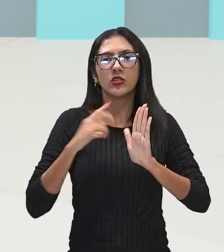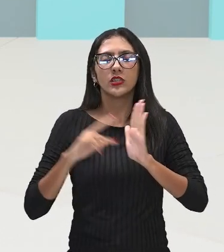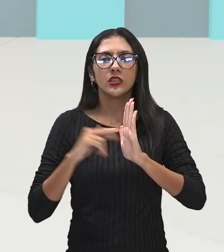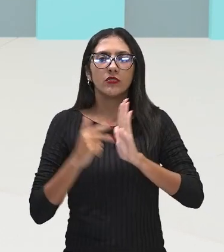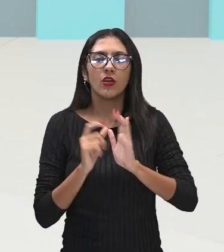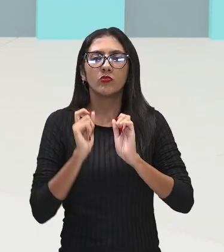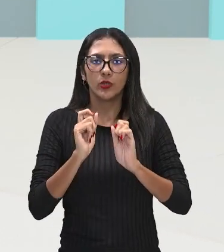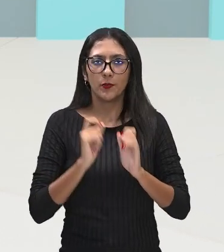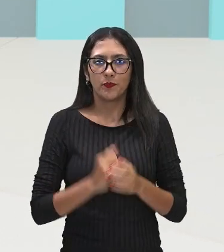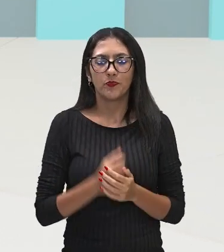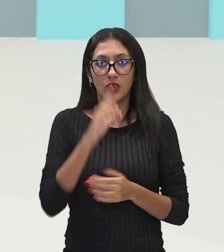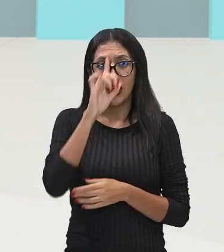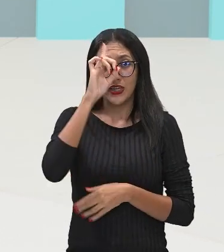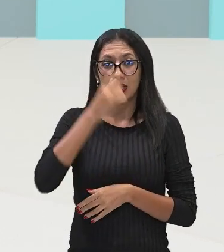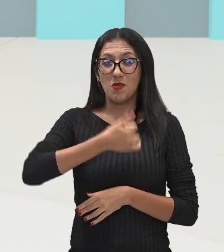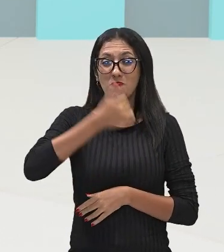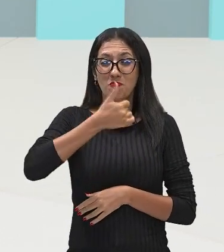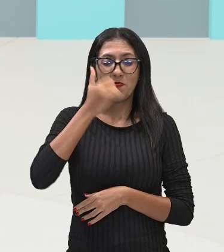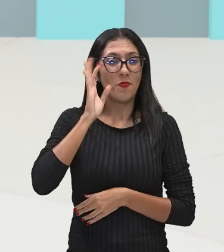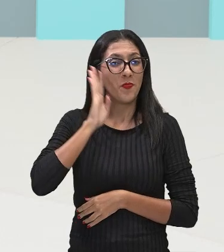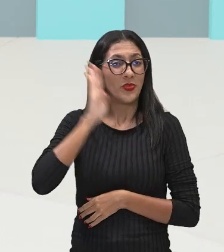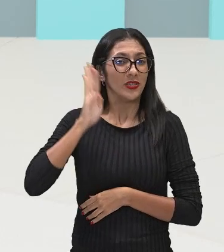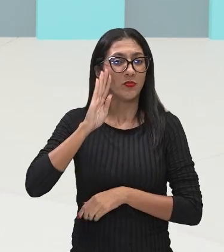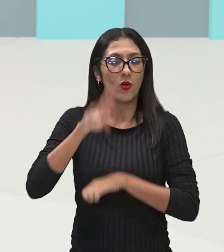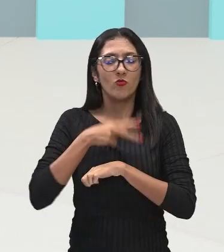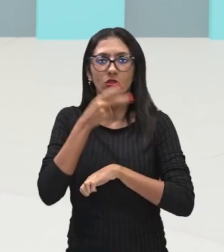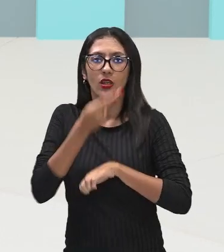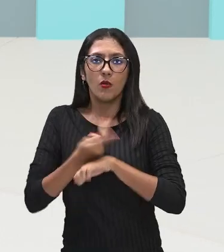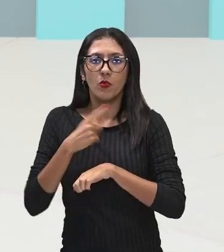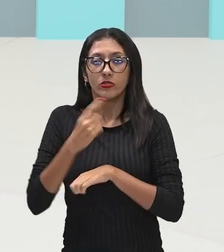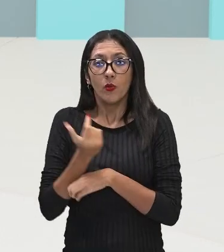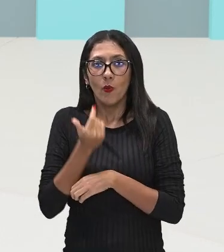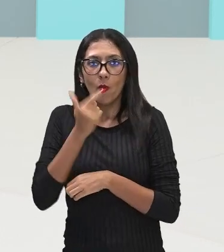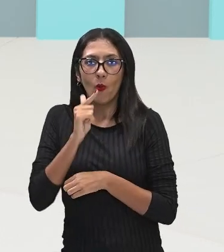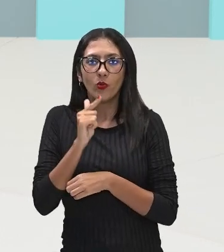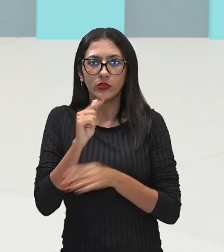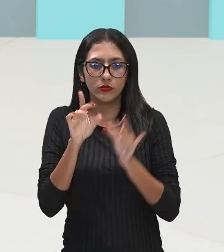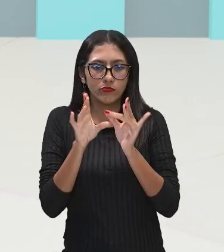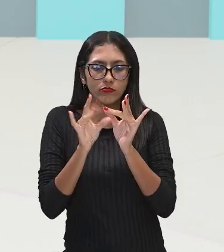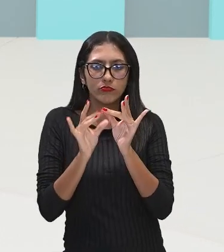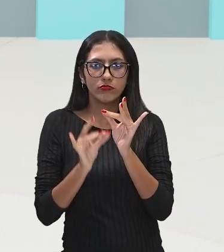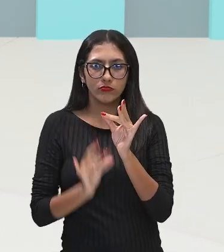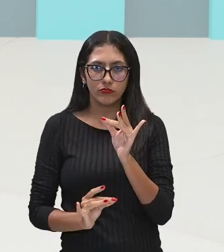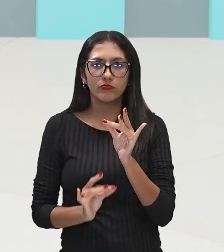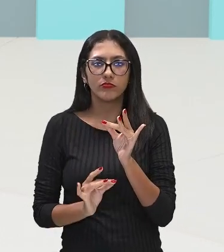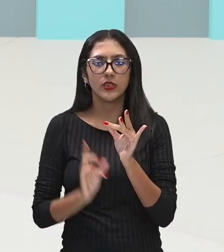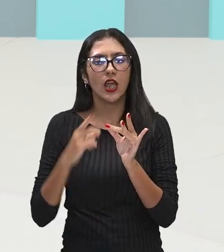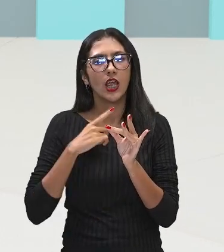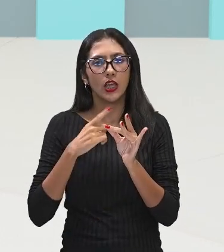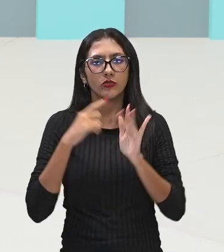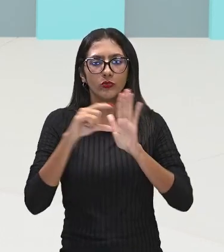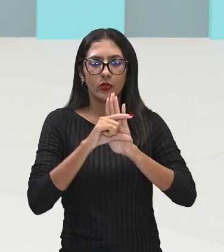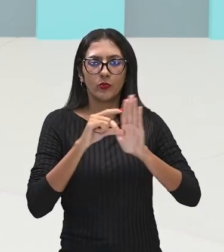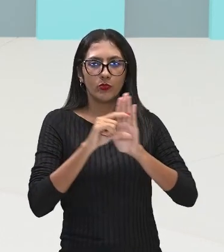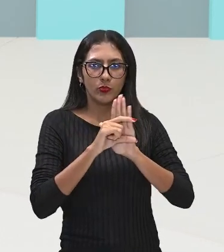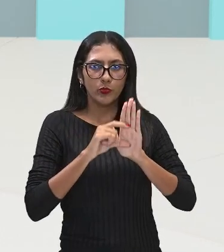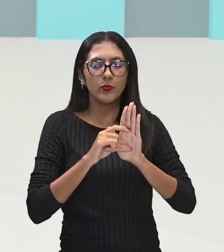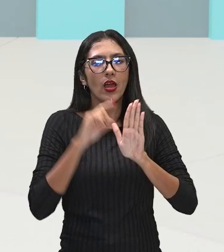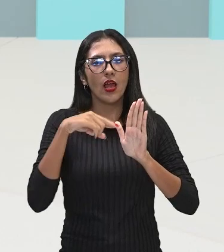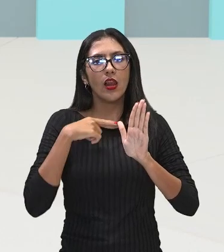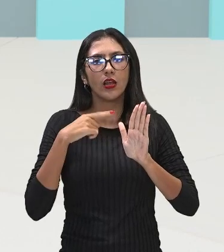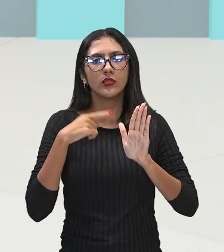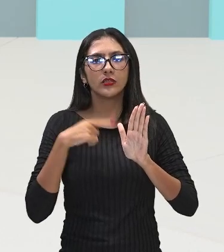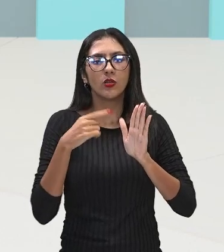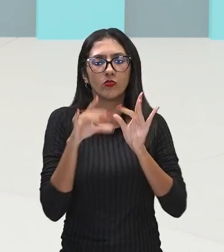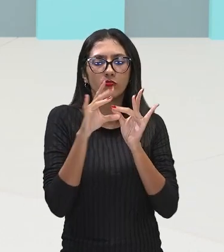ideia principal e depois eu trago as ideias secundárias, beleza? Então, basicamente, isso é um parágrafo, tanto que ele fala que é uma